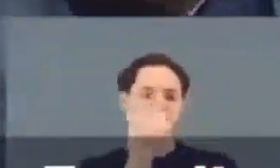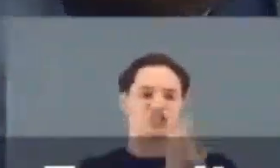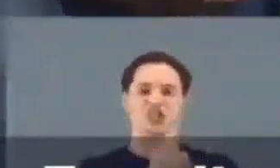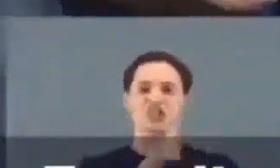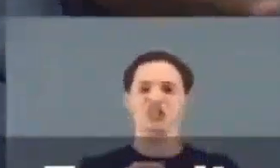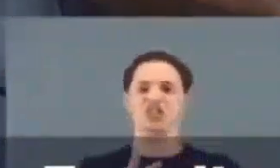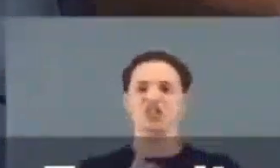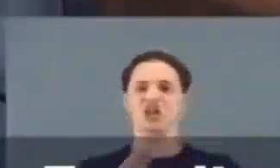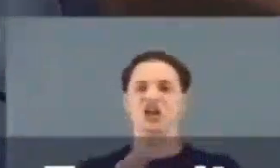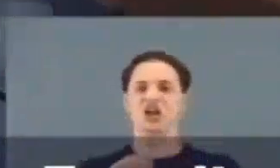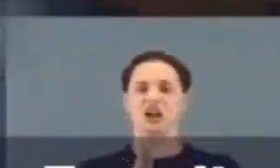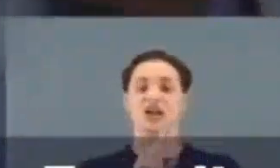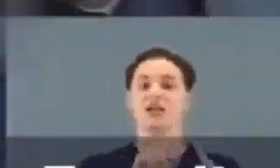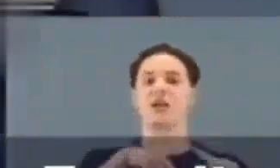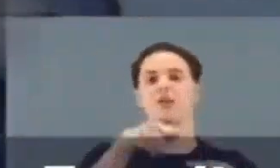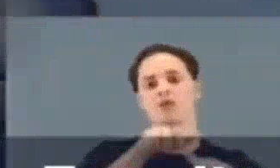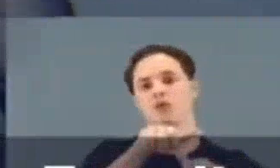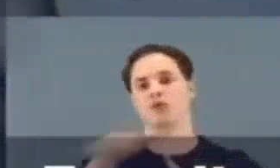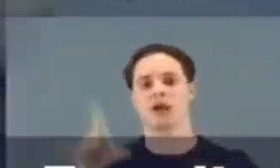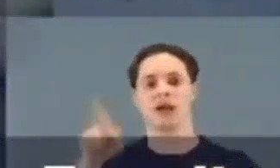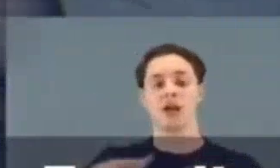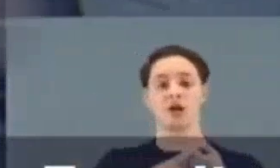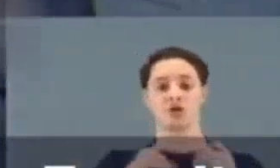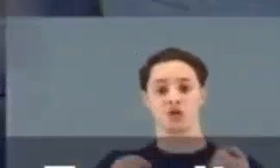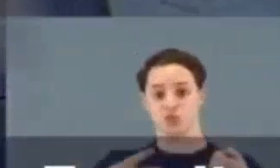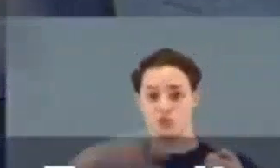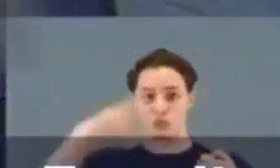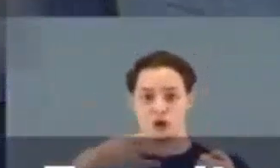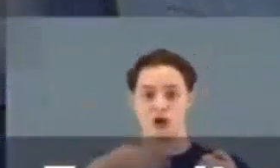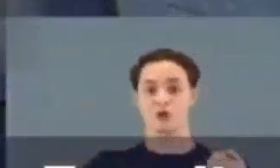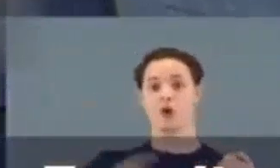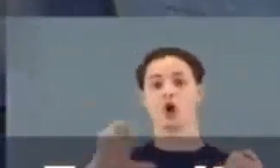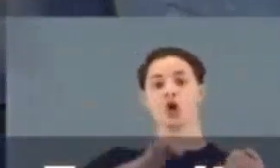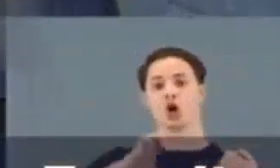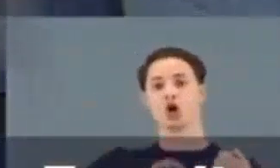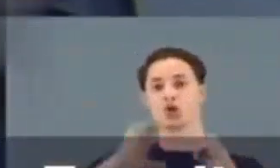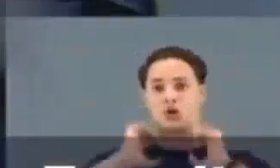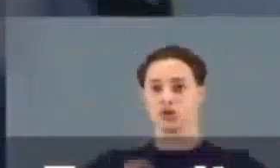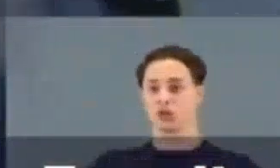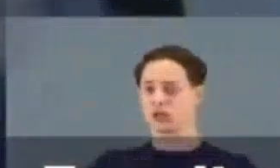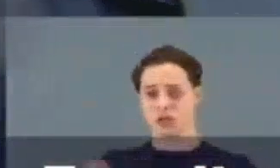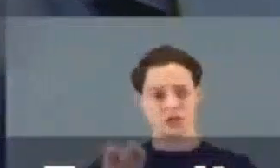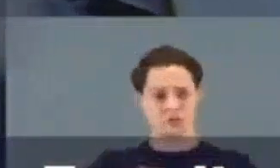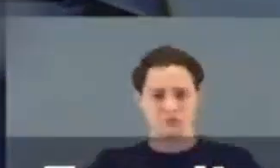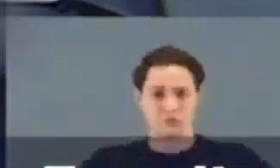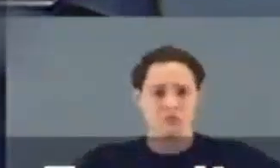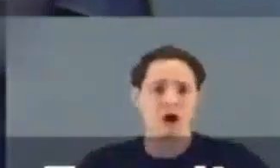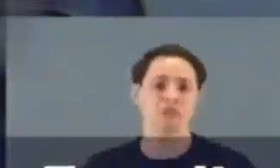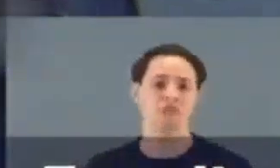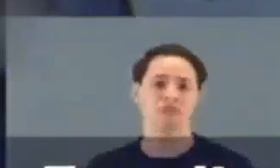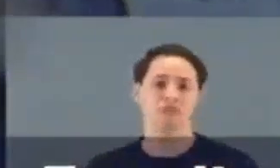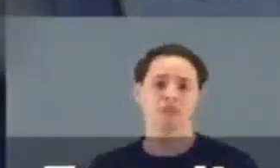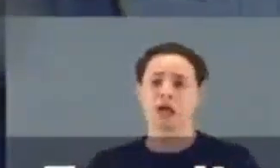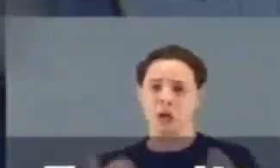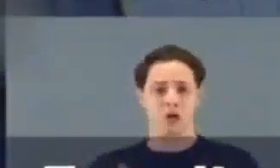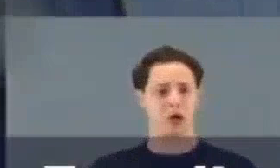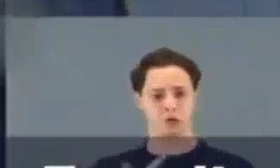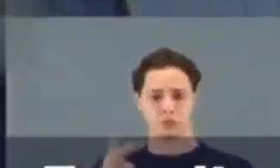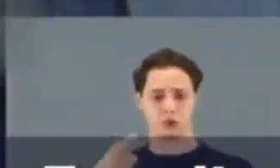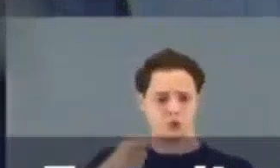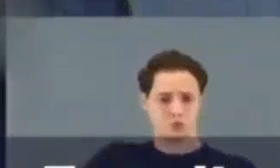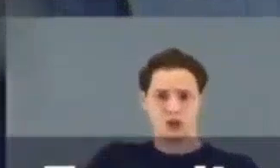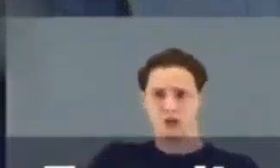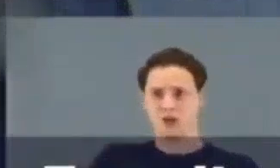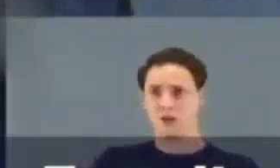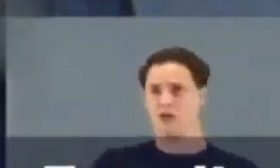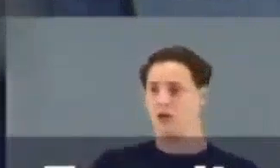replicar. Está lá. Artigo 4º do Código de Ética do Jornalista. Não fazem. Então, eu não tenho obrigação nenhuma, eu,